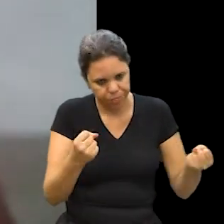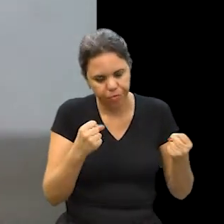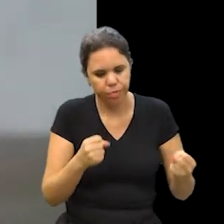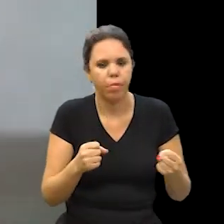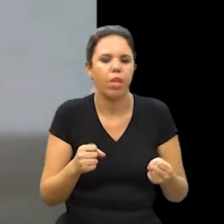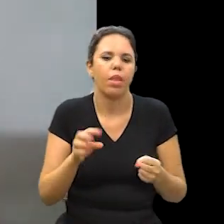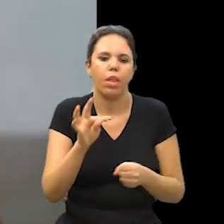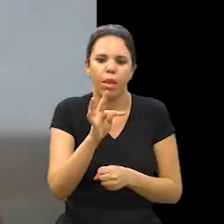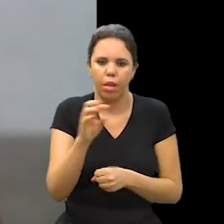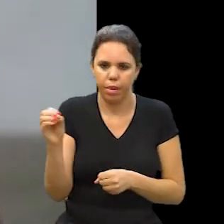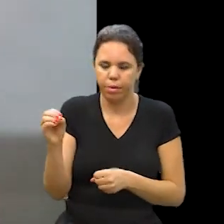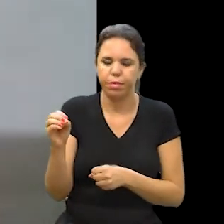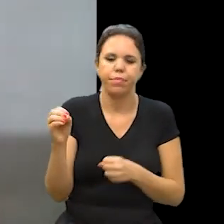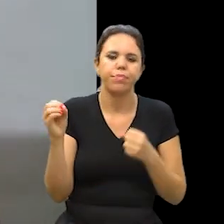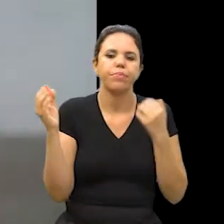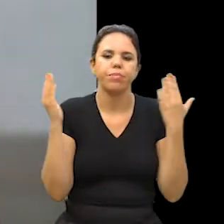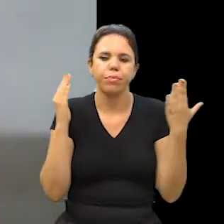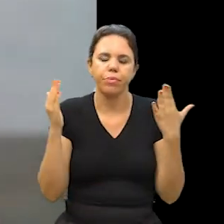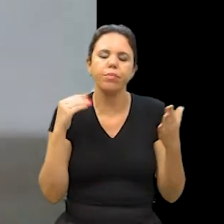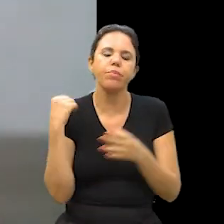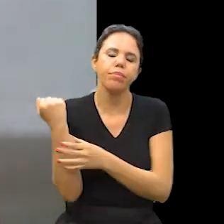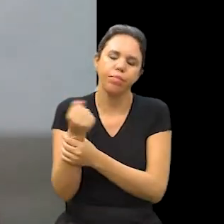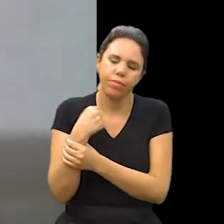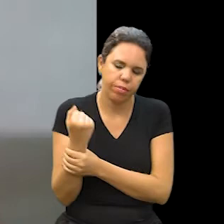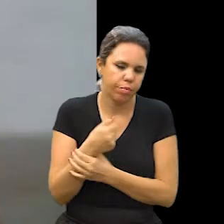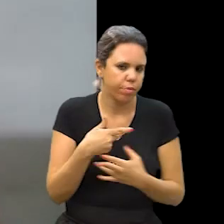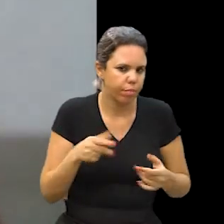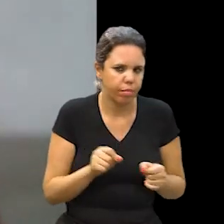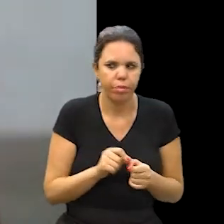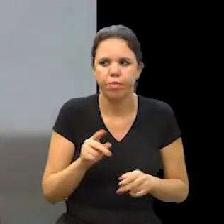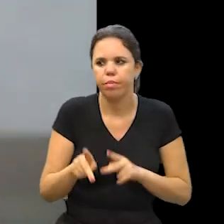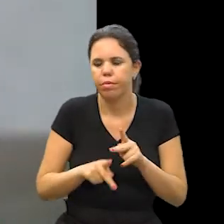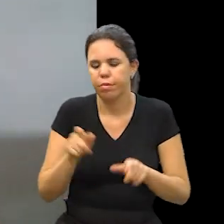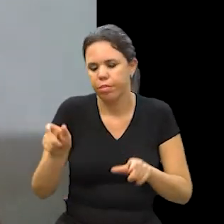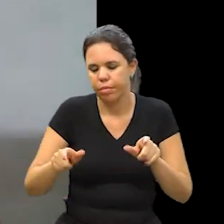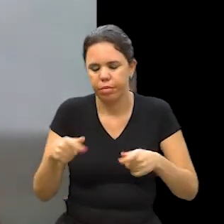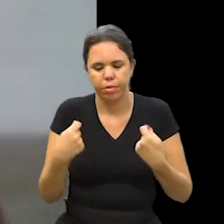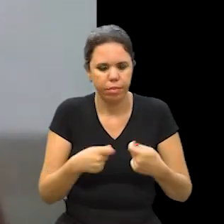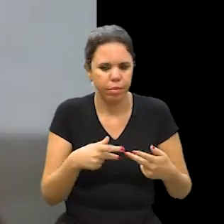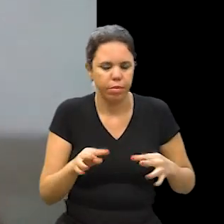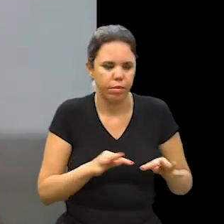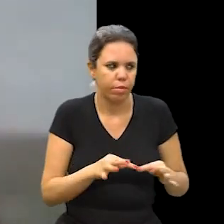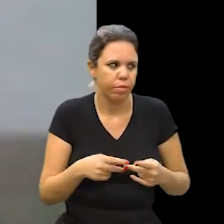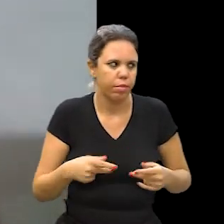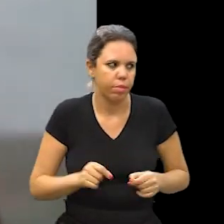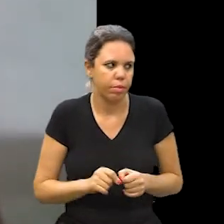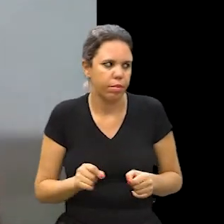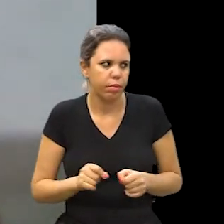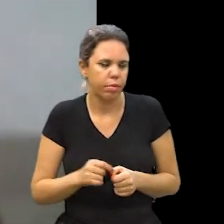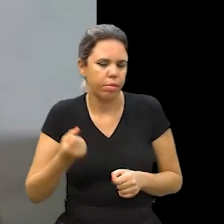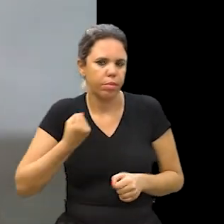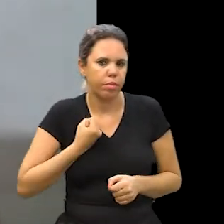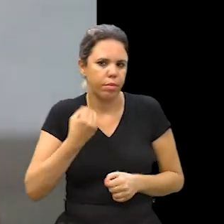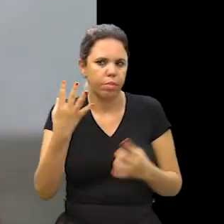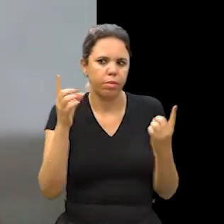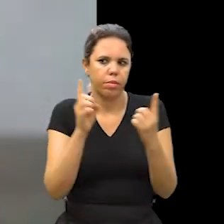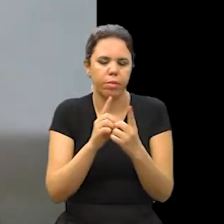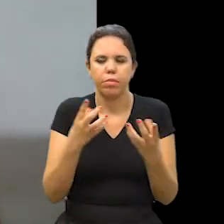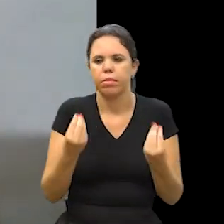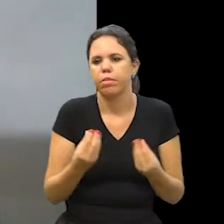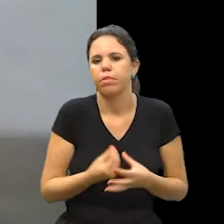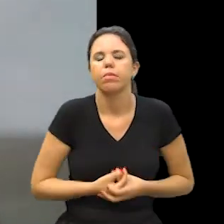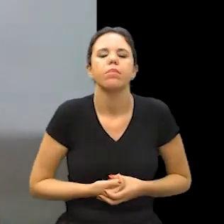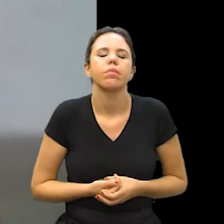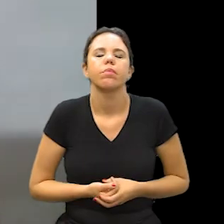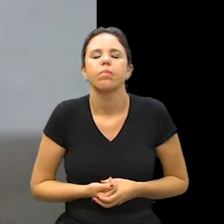terapia ocupacional, outro vai precisar da fisioterapia, outro, sabe? A gente, sim, o número de atendimentos são